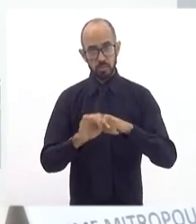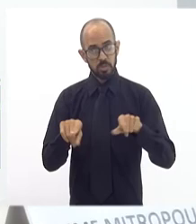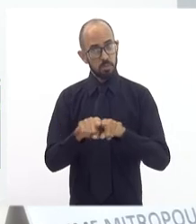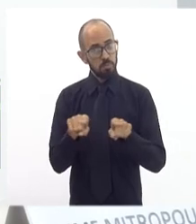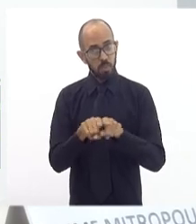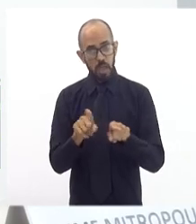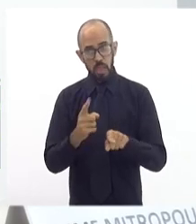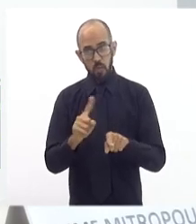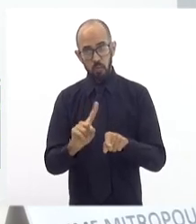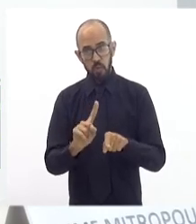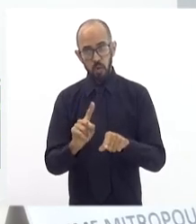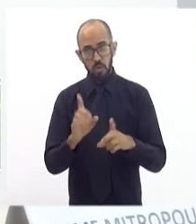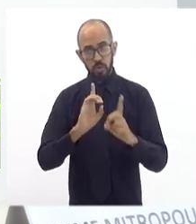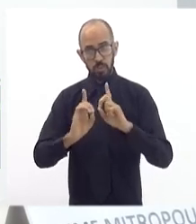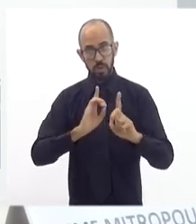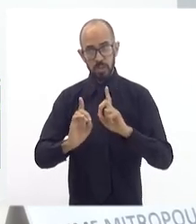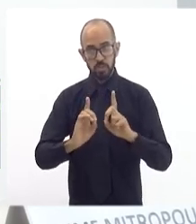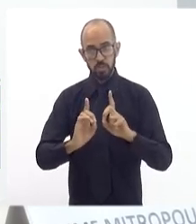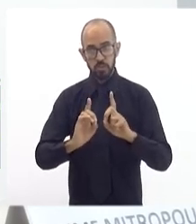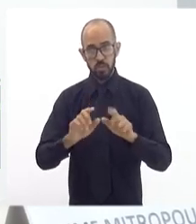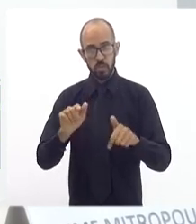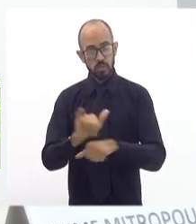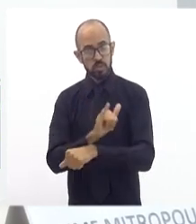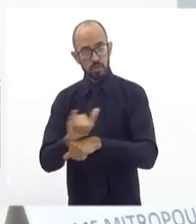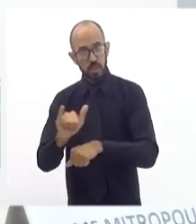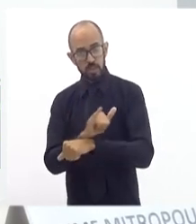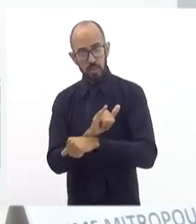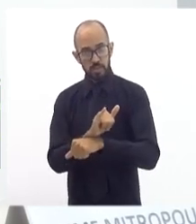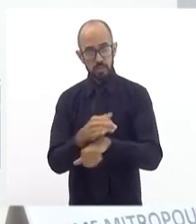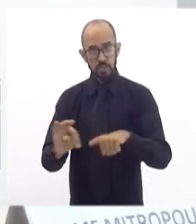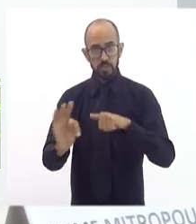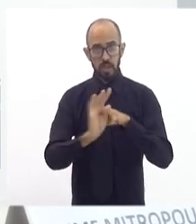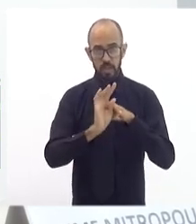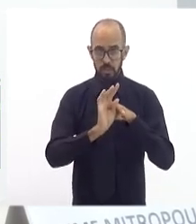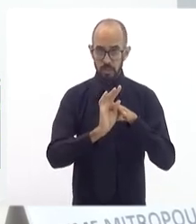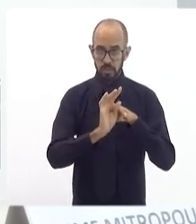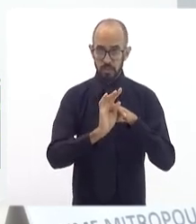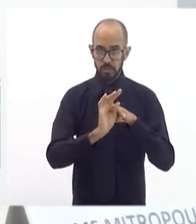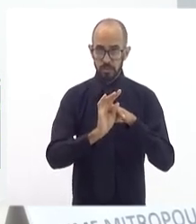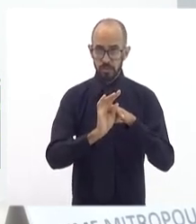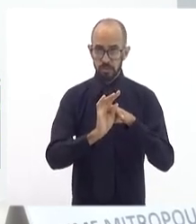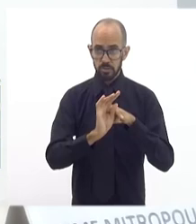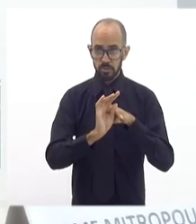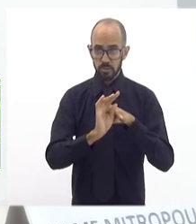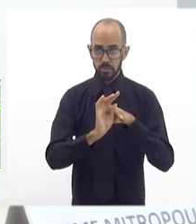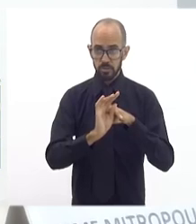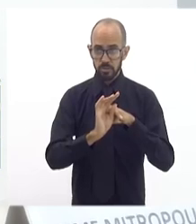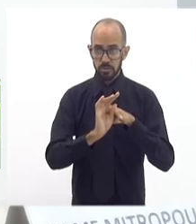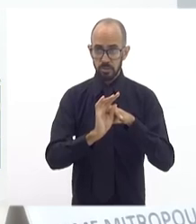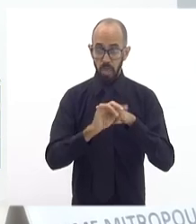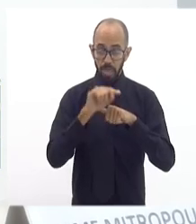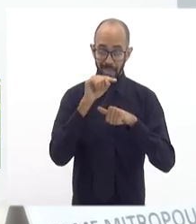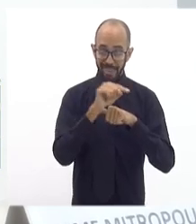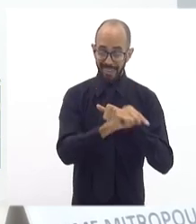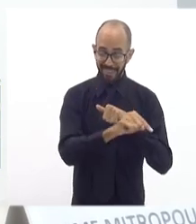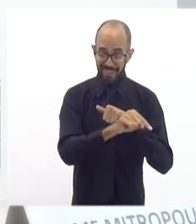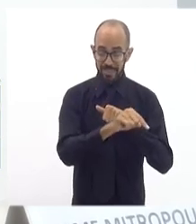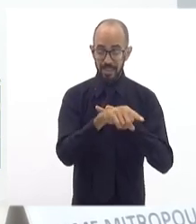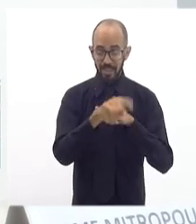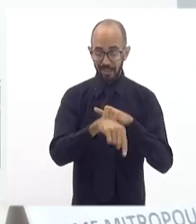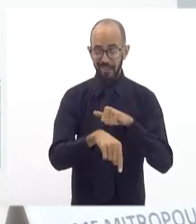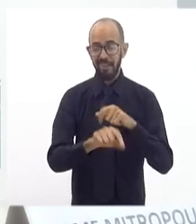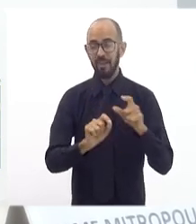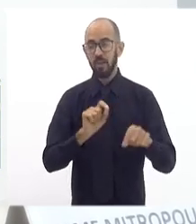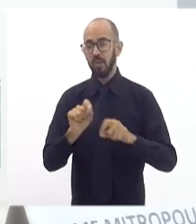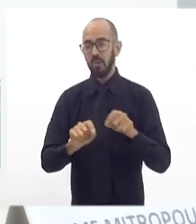debatidos alternativas locacionais alternativas técnicas e essa é a